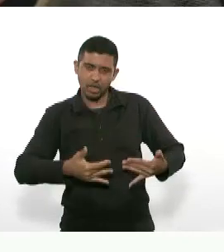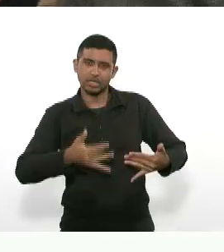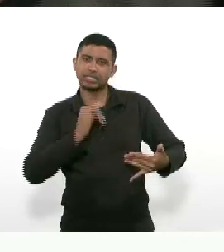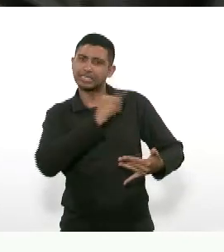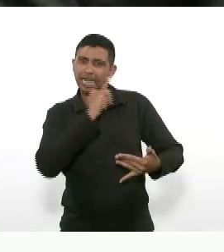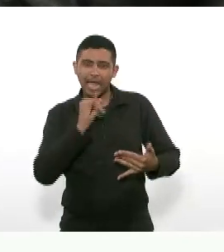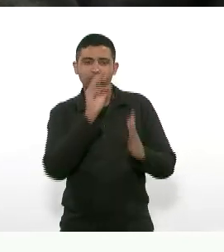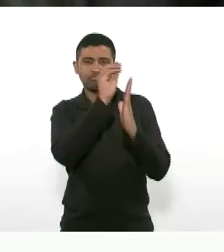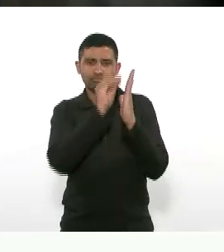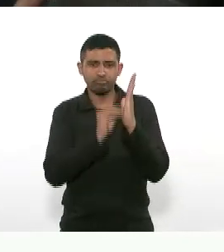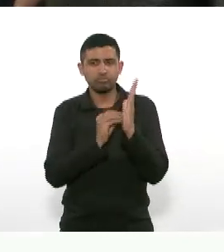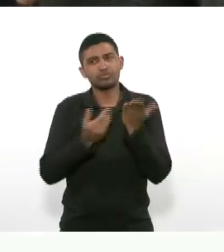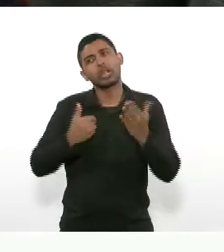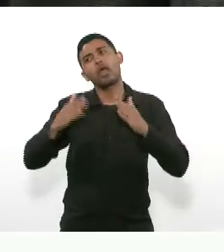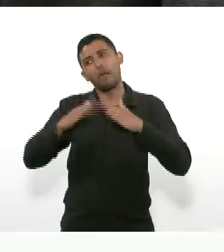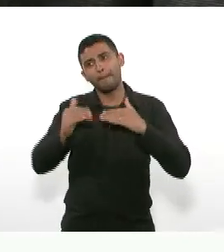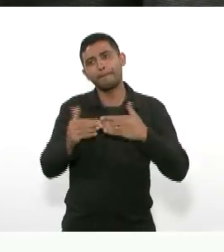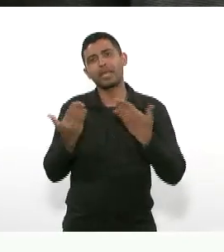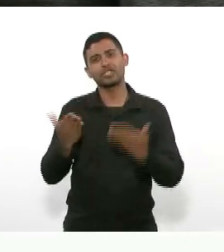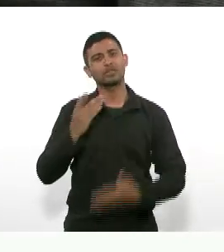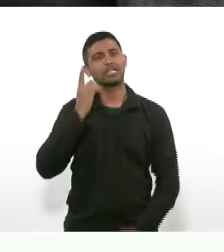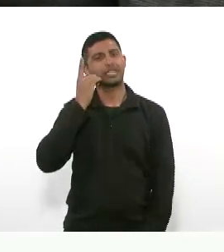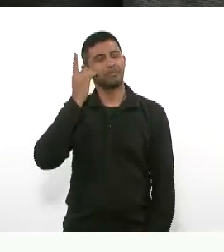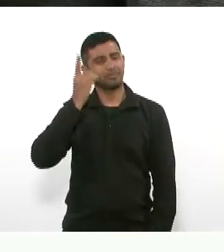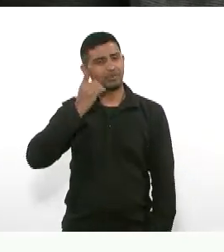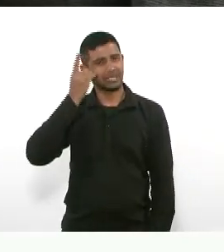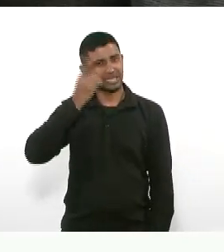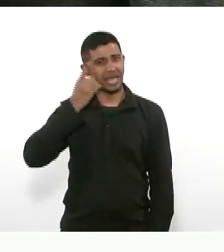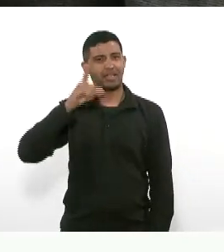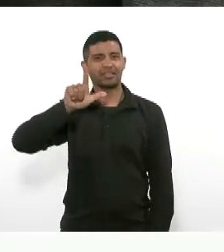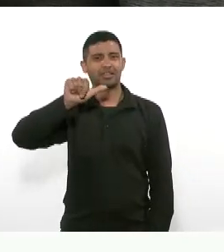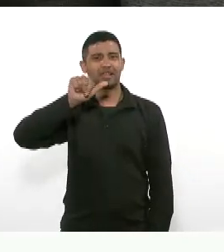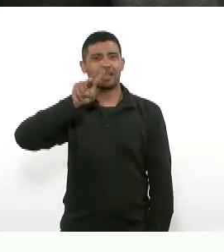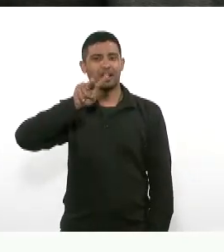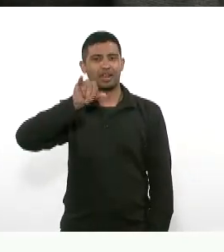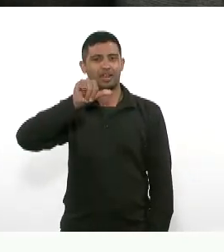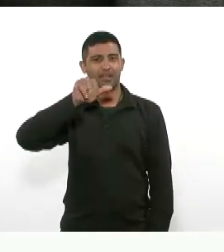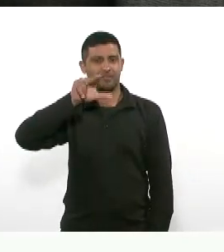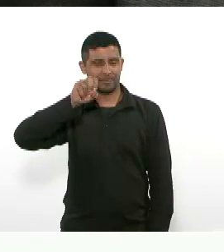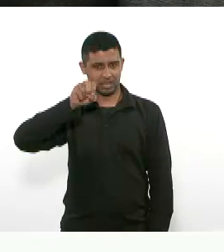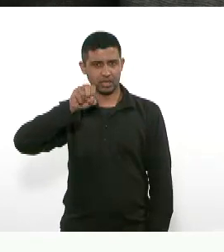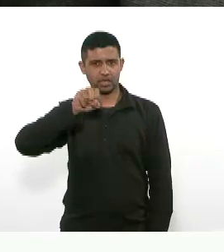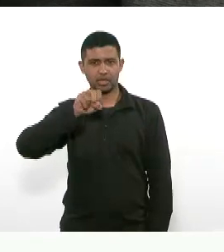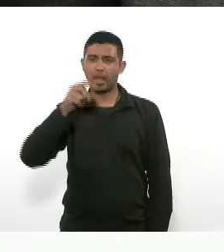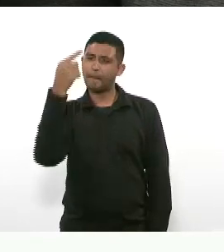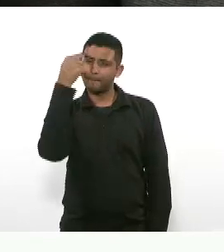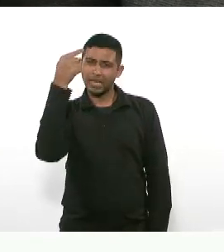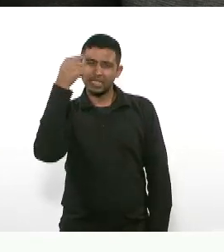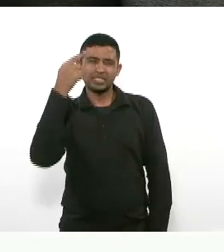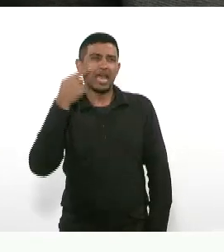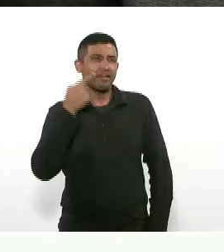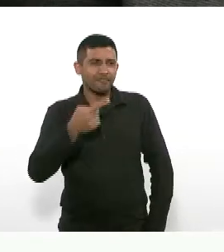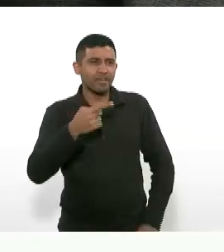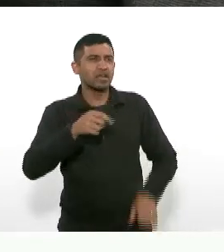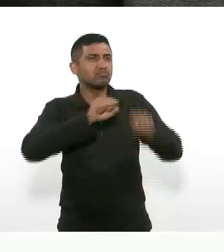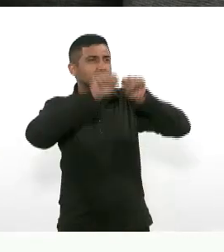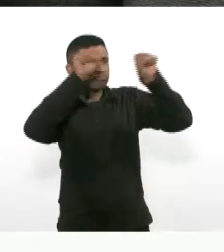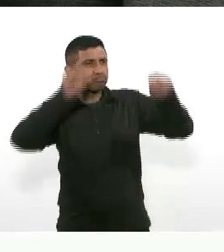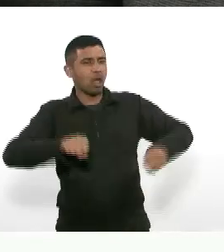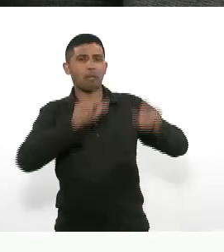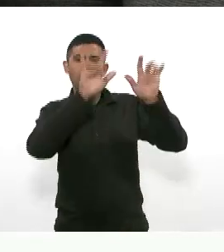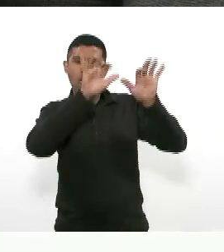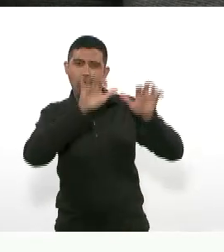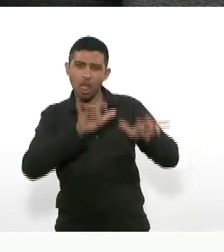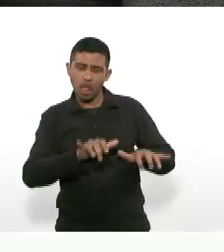coronel Laviano, e pensando na integração da base de dados, que é importantíssima para quem trabalha com a